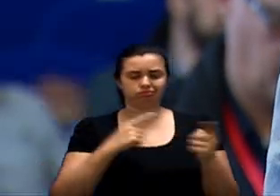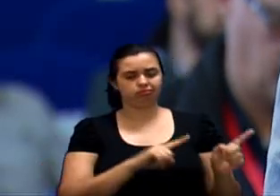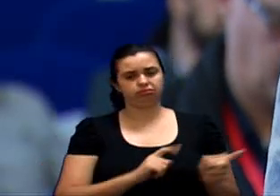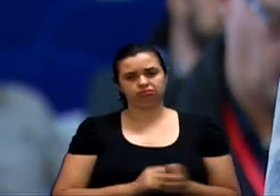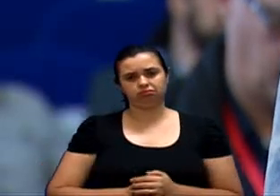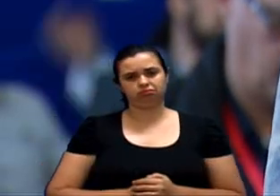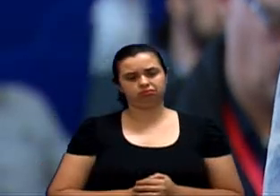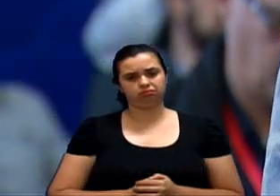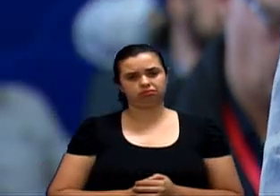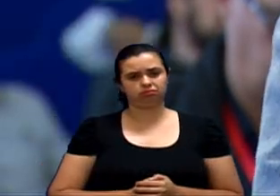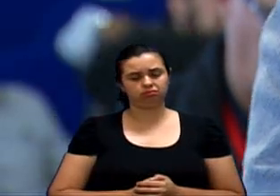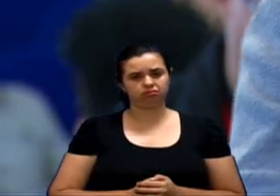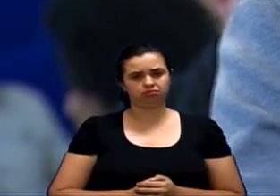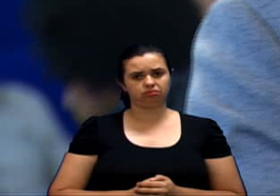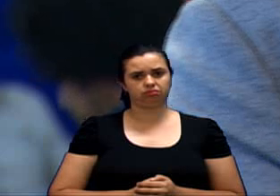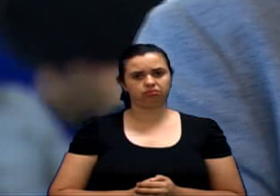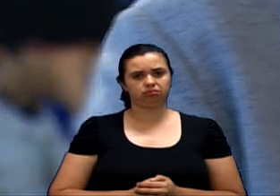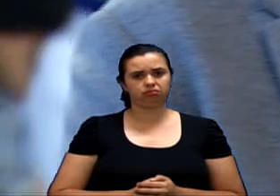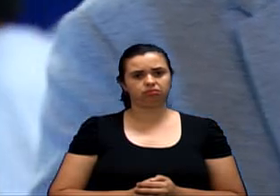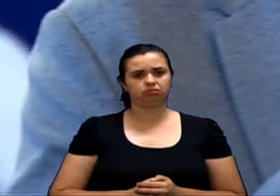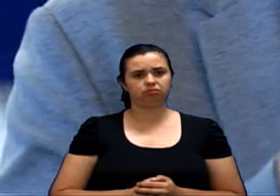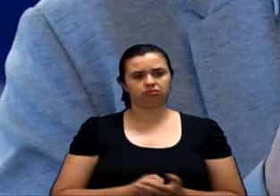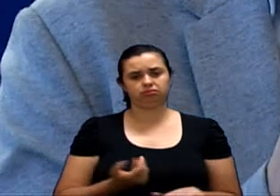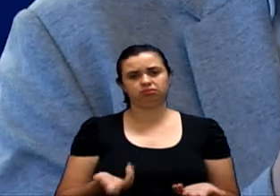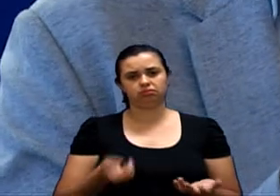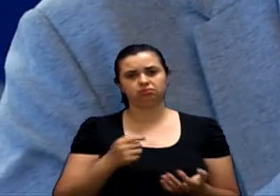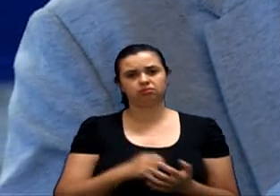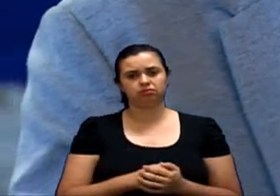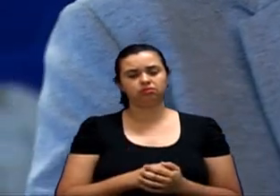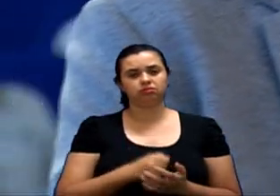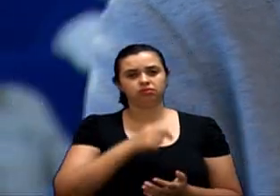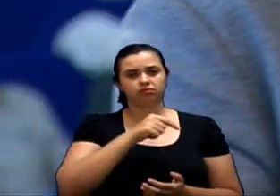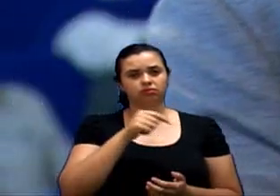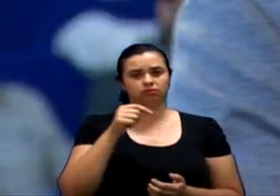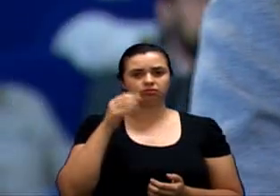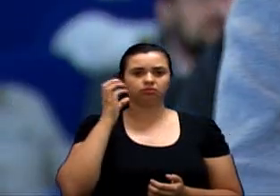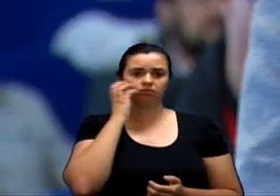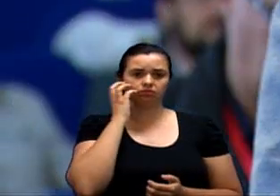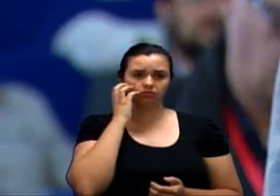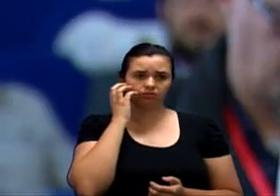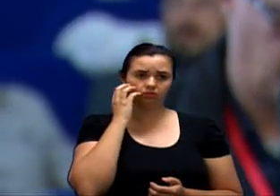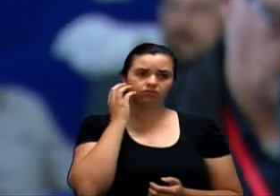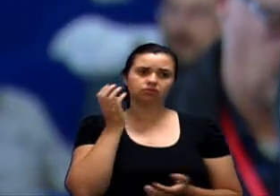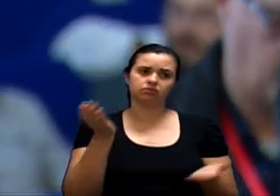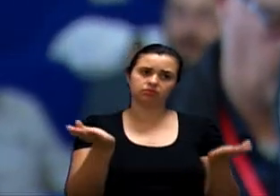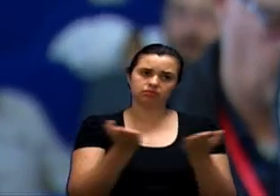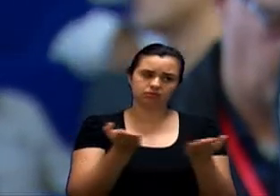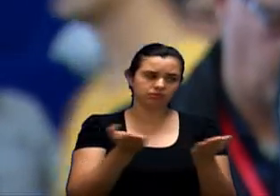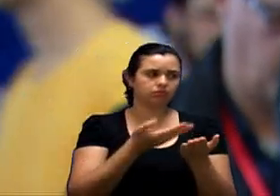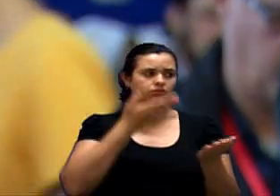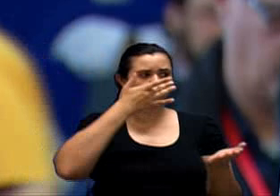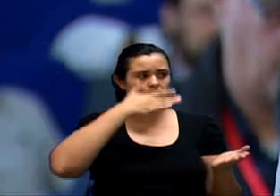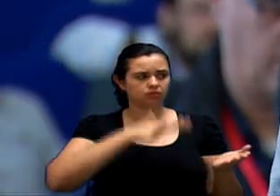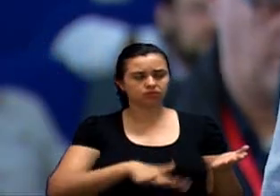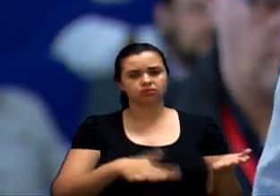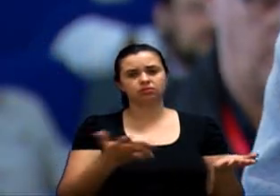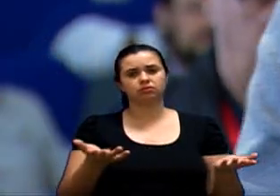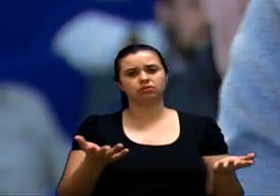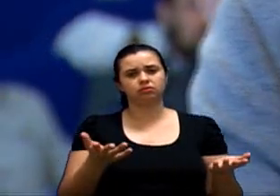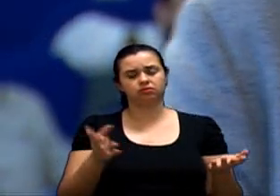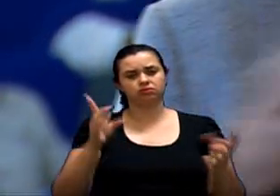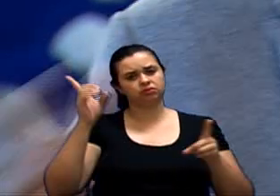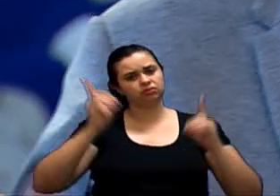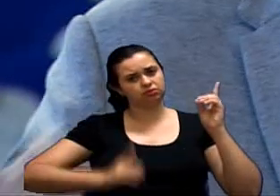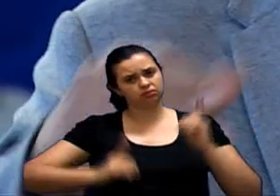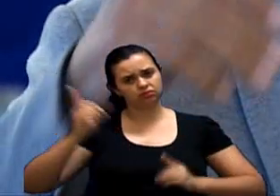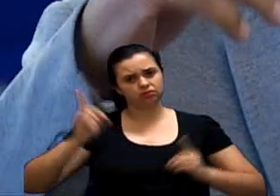presidente Cláudio, só fazer com que a votação... Nós temos crianças e adolescentes especiais aí na nossa galeria. Então, agora,